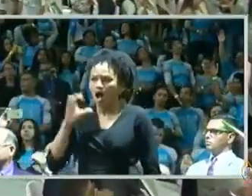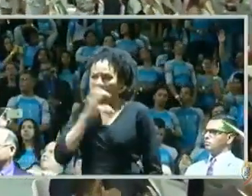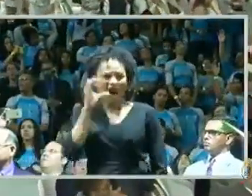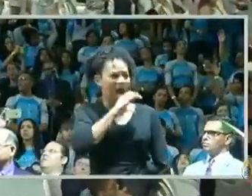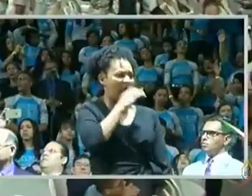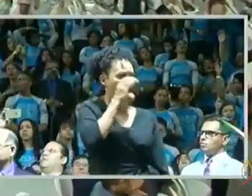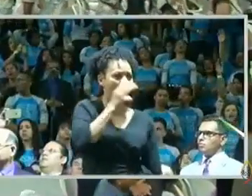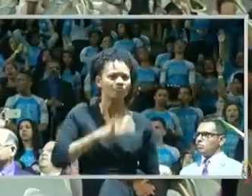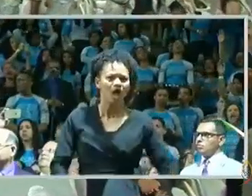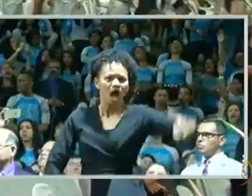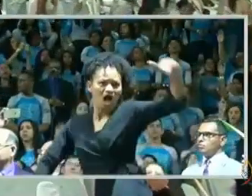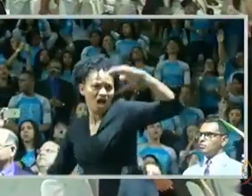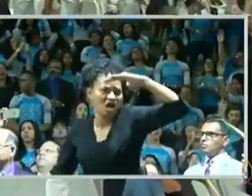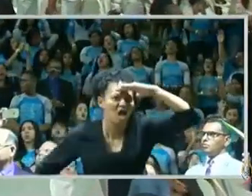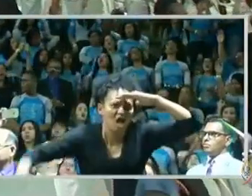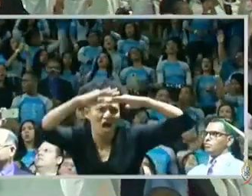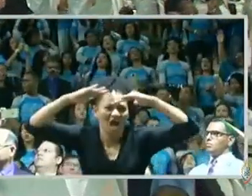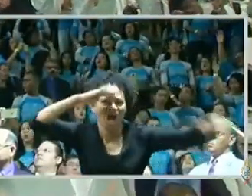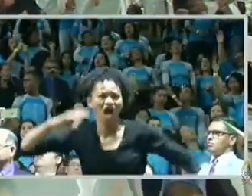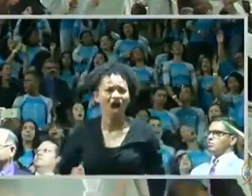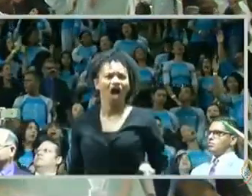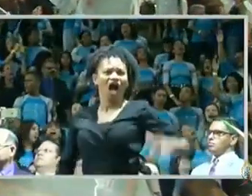E ali ao rei fora